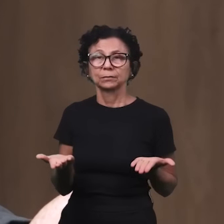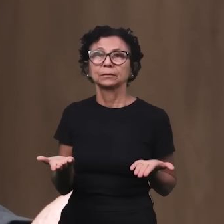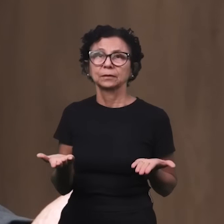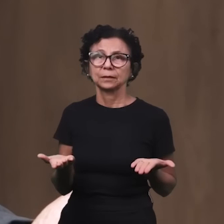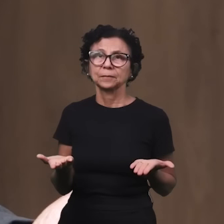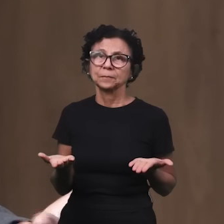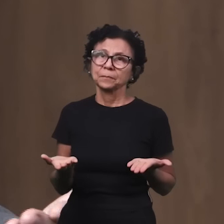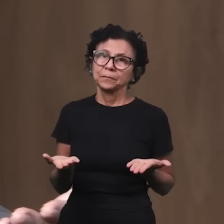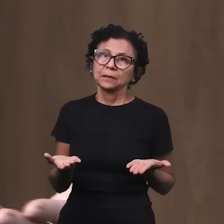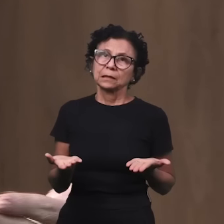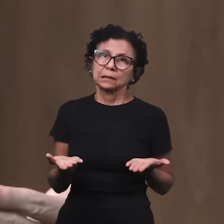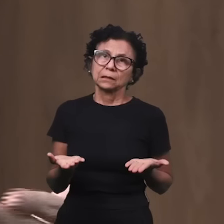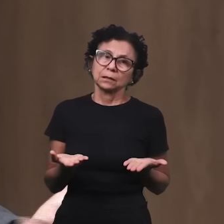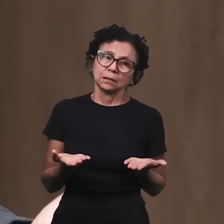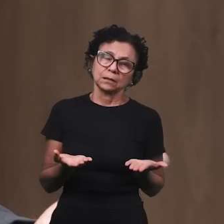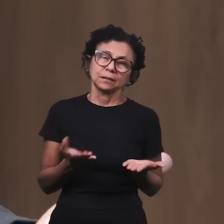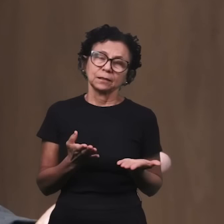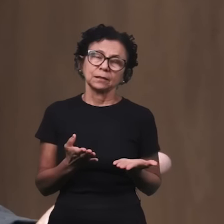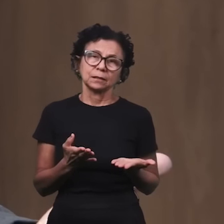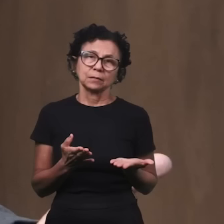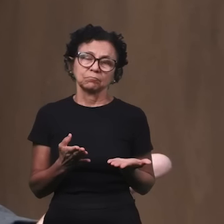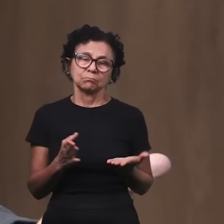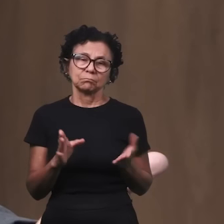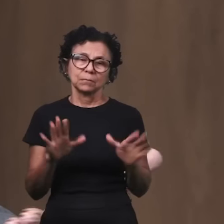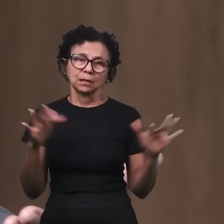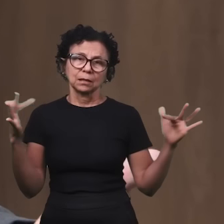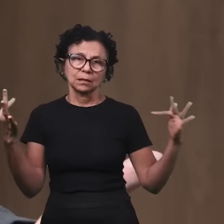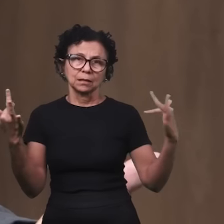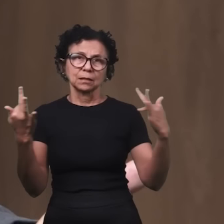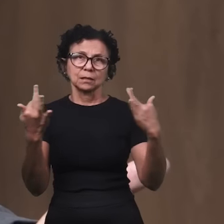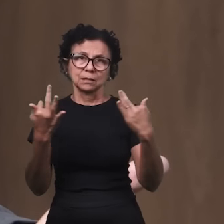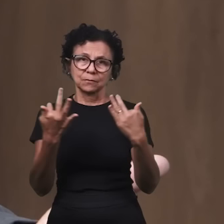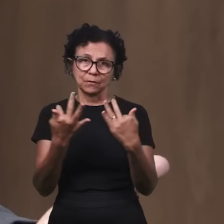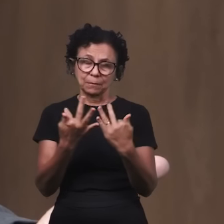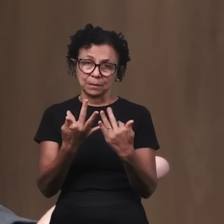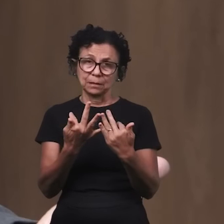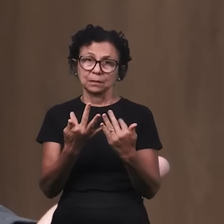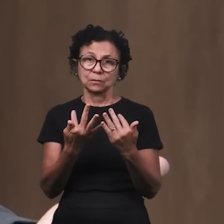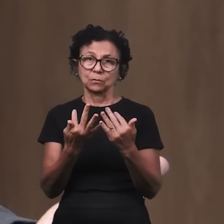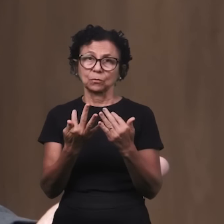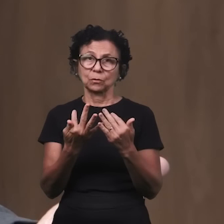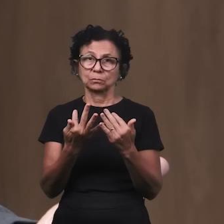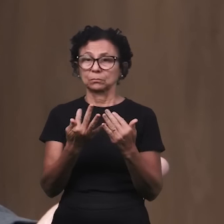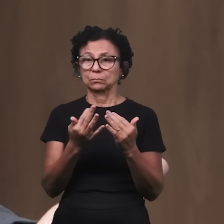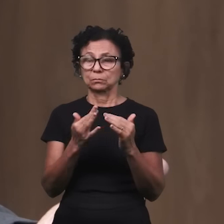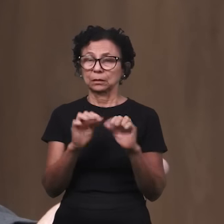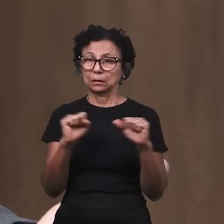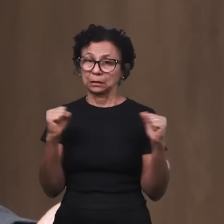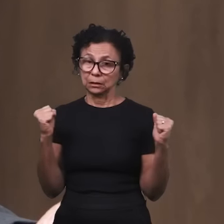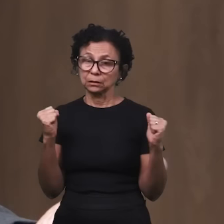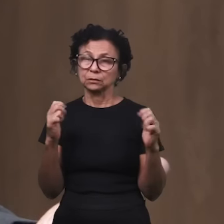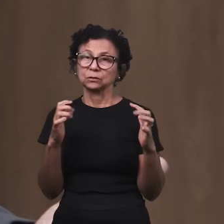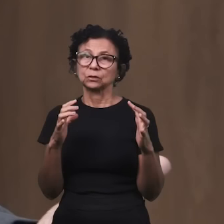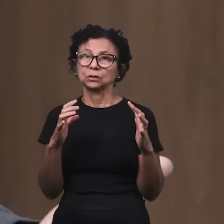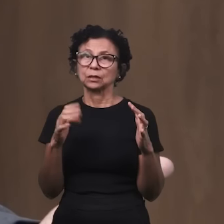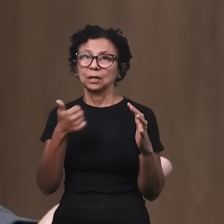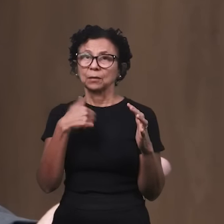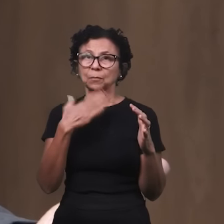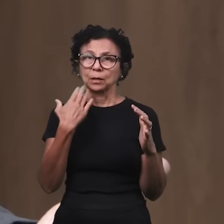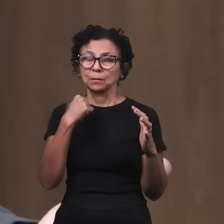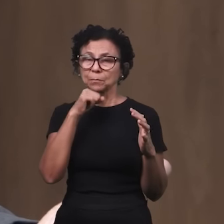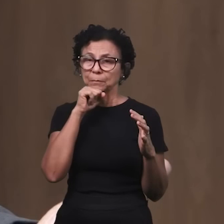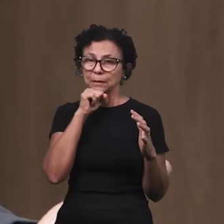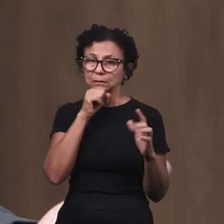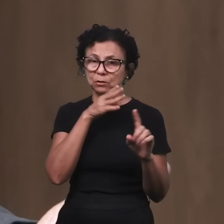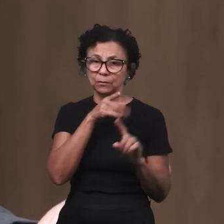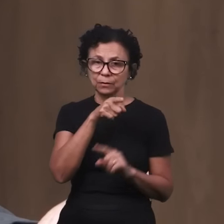gente sabe que quase em todas as famílias, quando as famílias são grandes, os pais já colocam na cabeça do